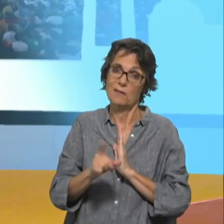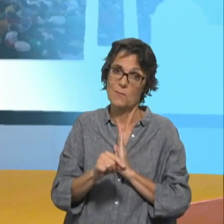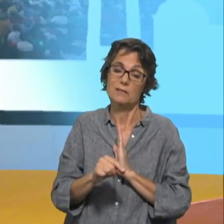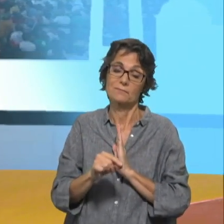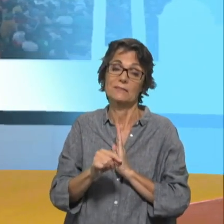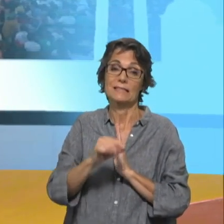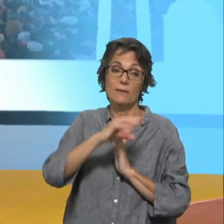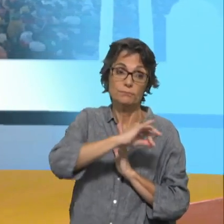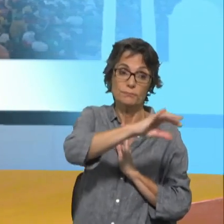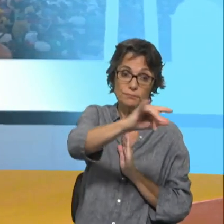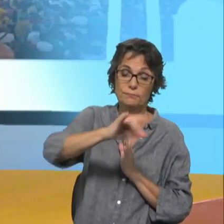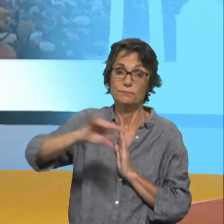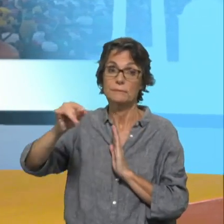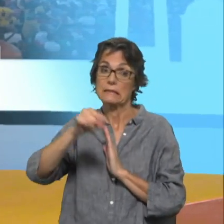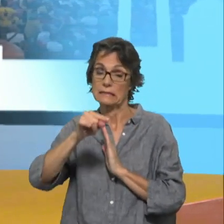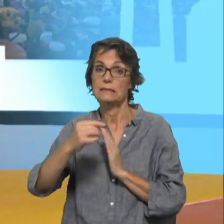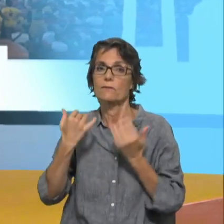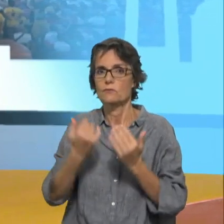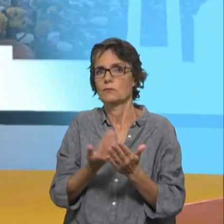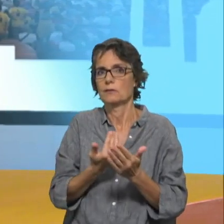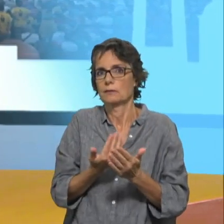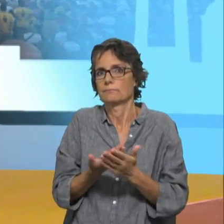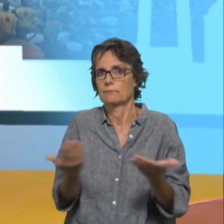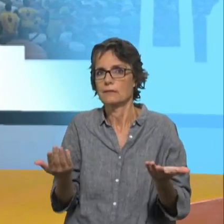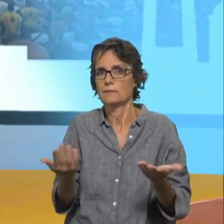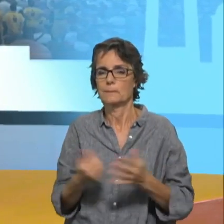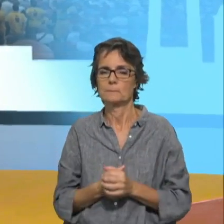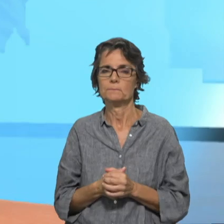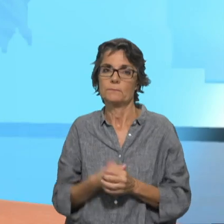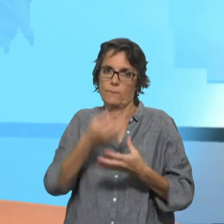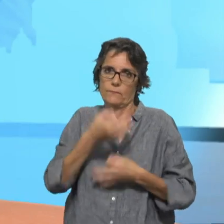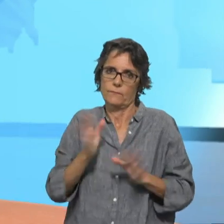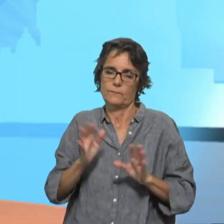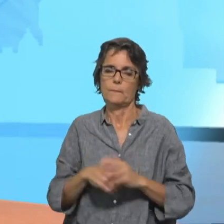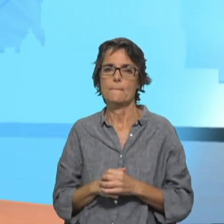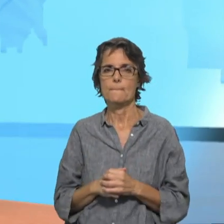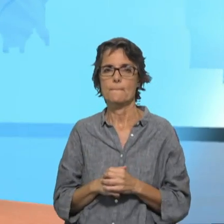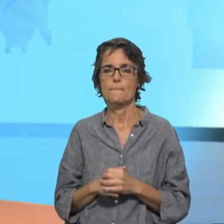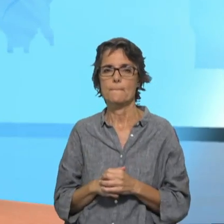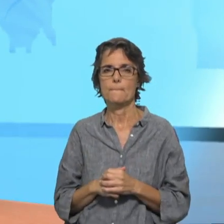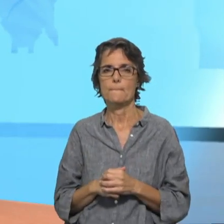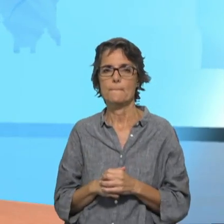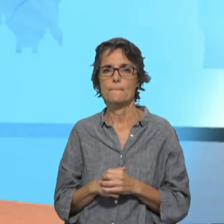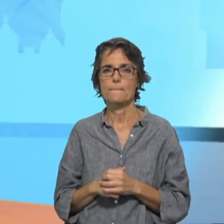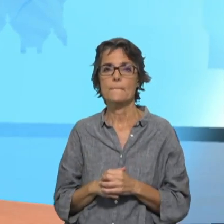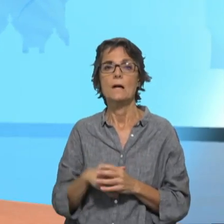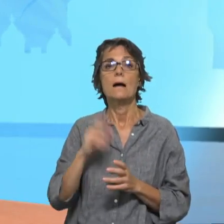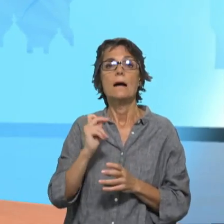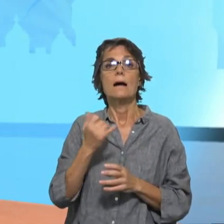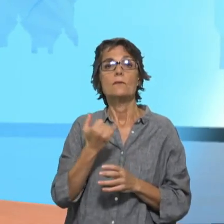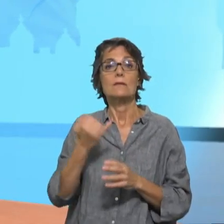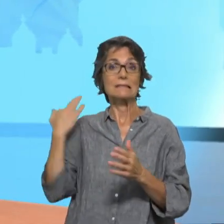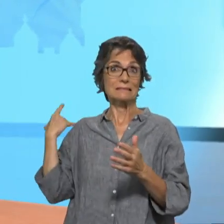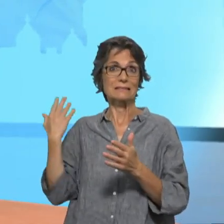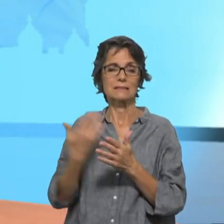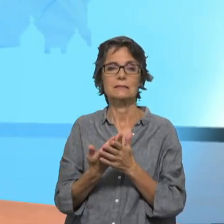naturalmente também uma boa fonte de informação, uma fonte fidedigna, não era? A rede no terreno. Nestes 25 anos